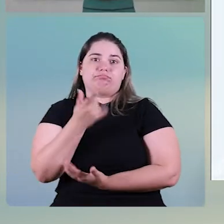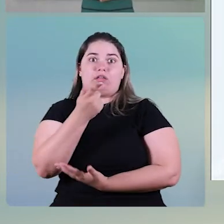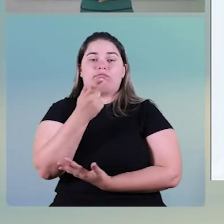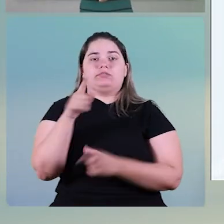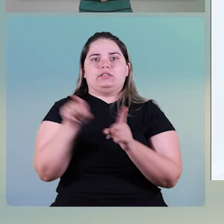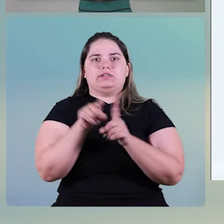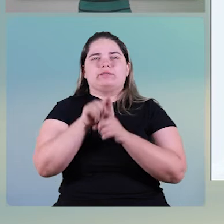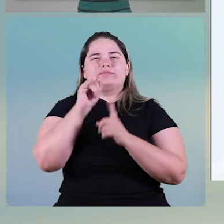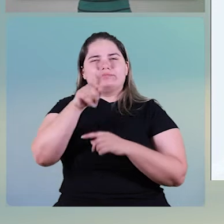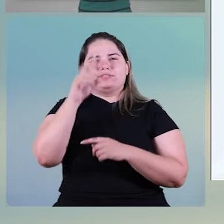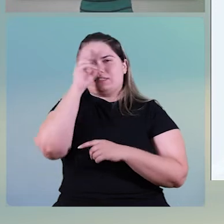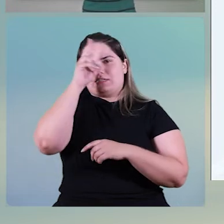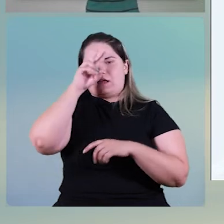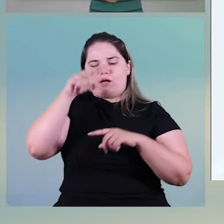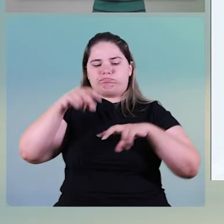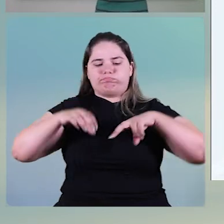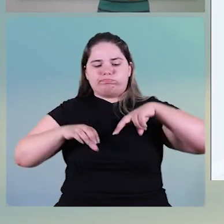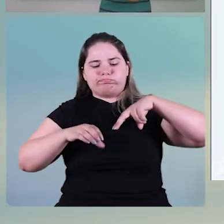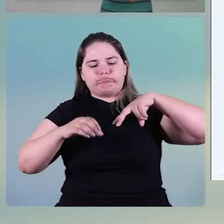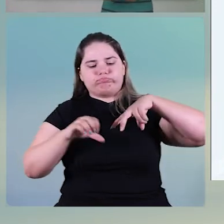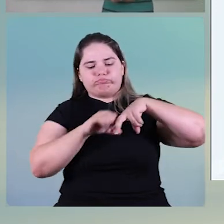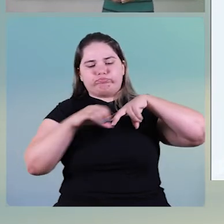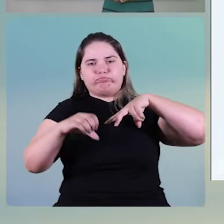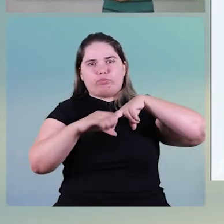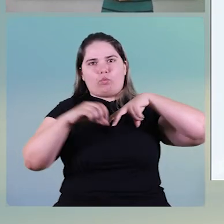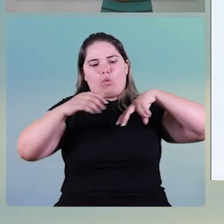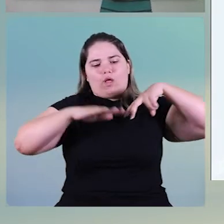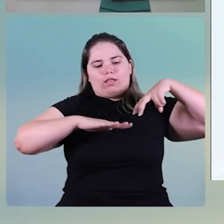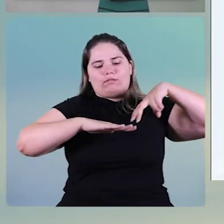de ferro embaixo, né, da sapatilha.